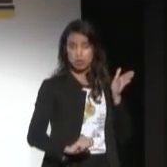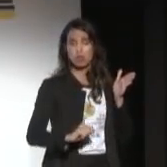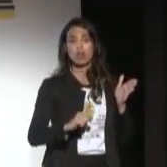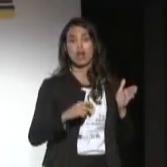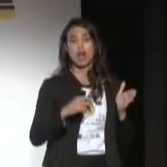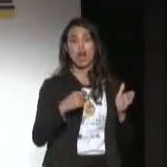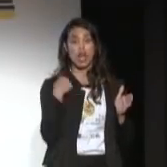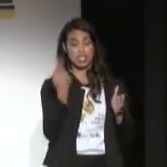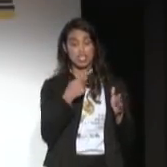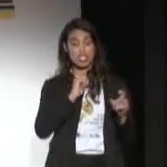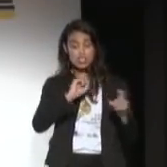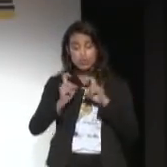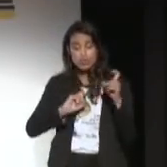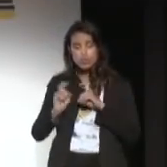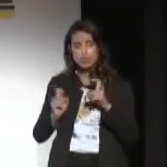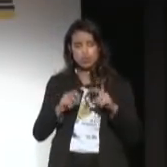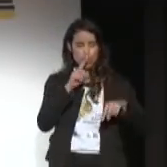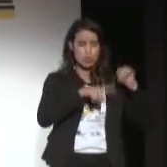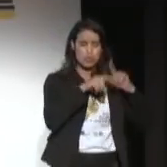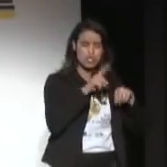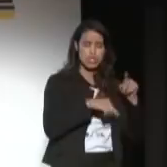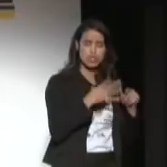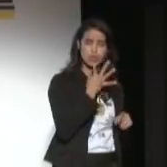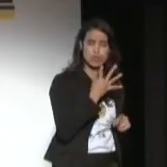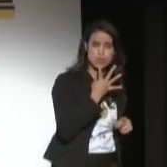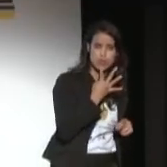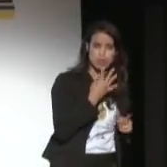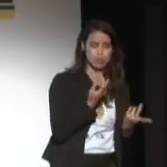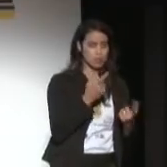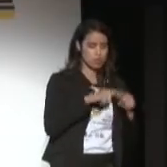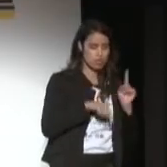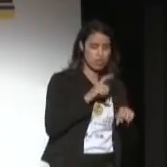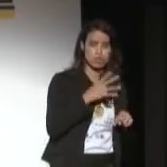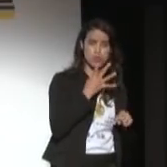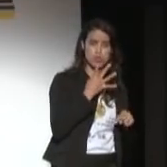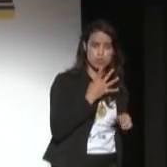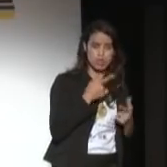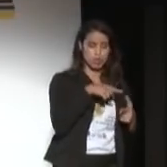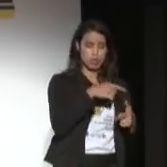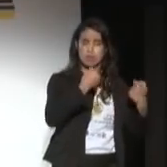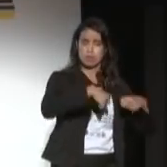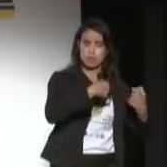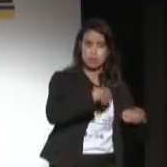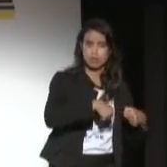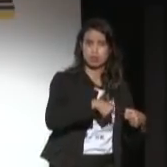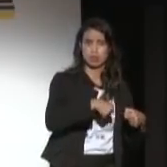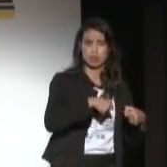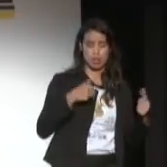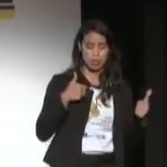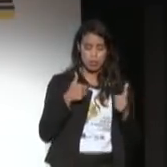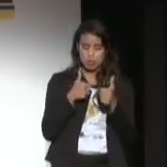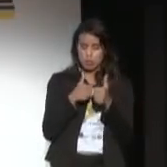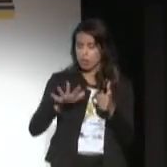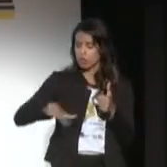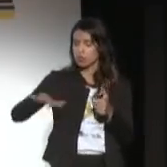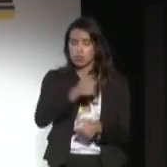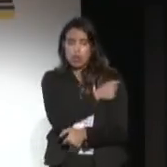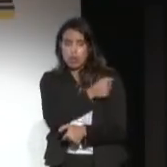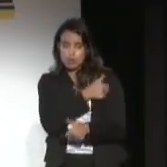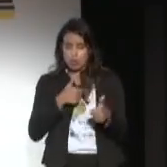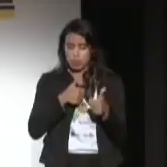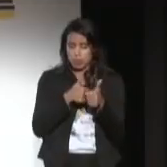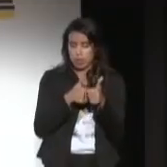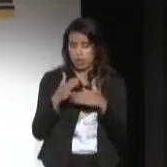nós estávamos discutindo o que era objeto de conhecimento e como objeto de conhecimento precisa aproximar os alunos de